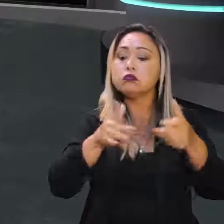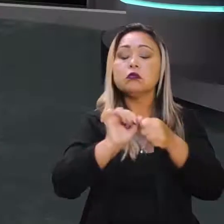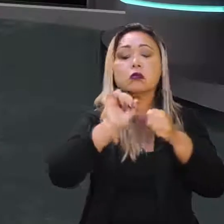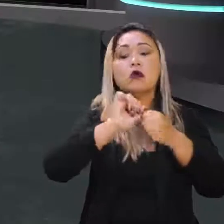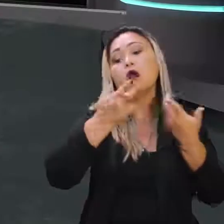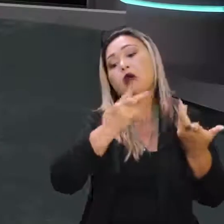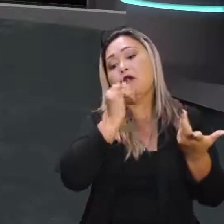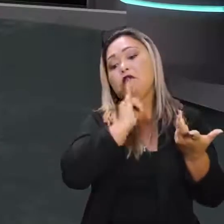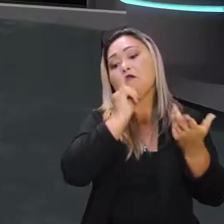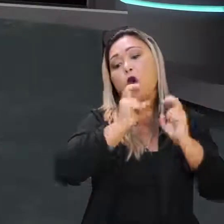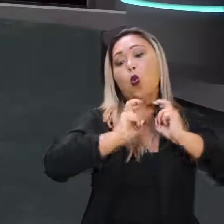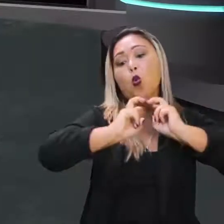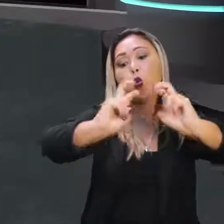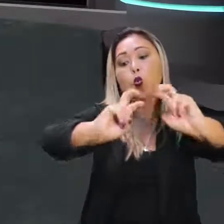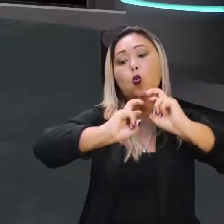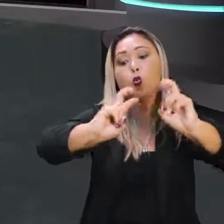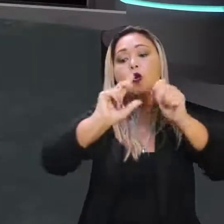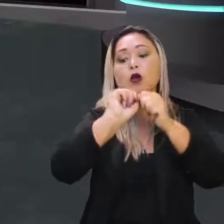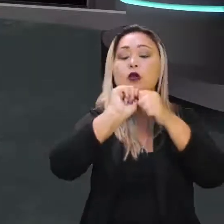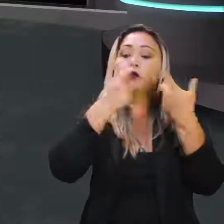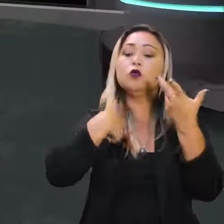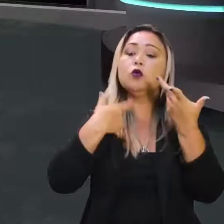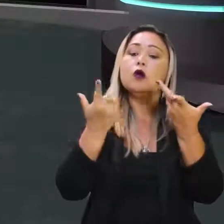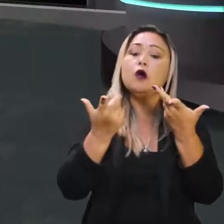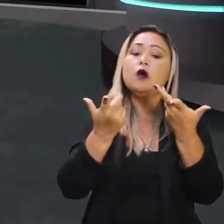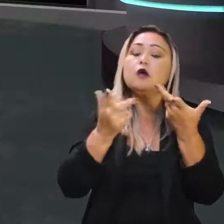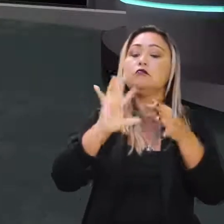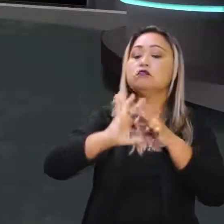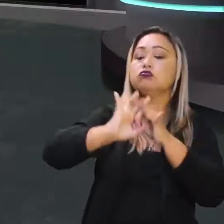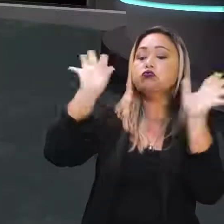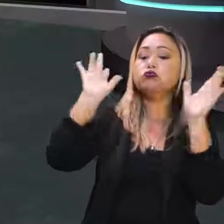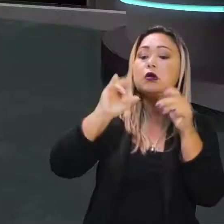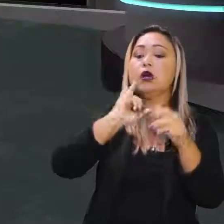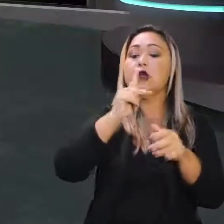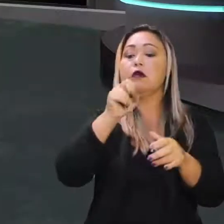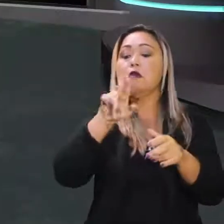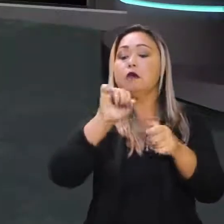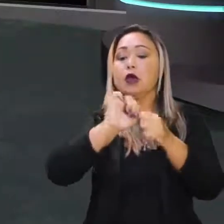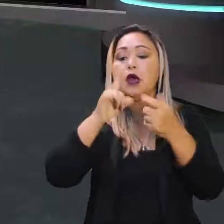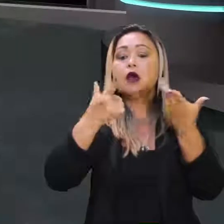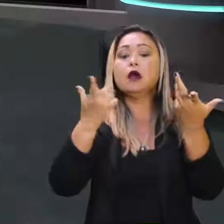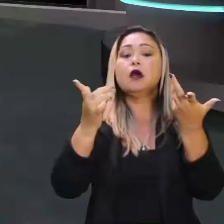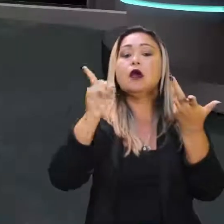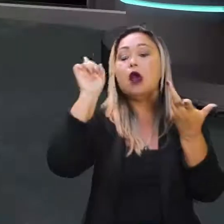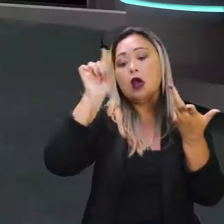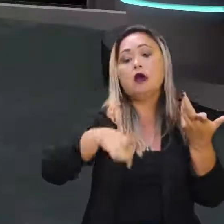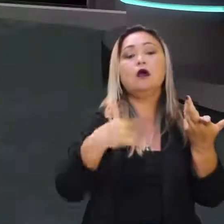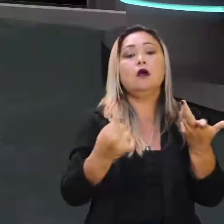do Ipiranga, que nós vamos ver lá na frente, e eu vou comentar melhor, foi um